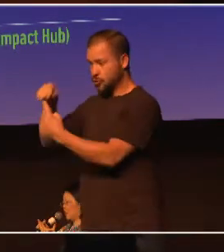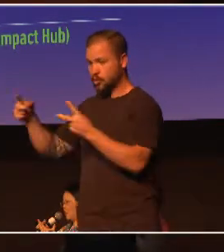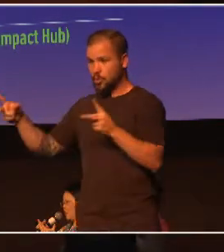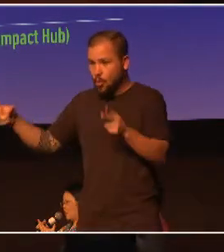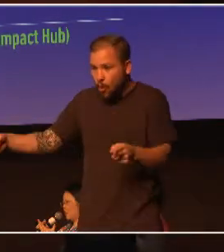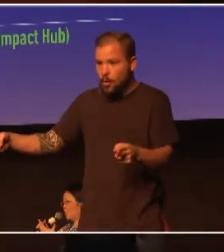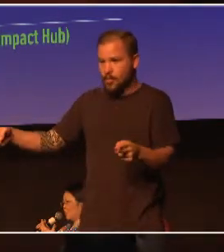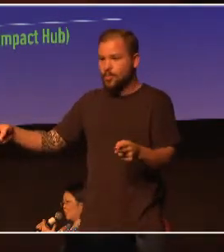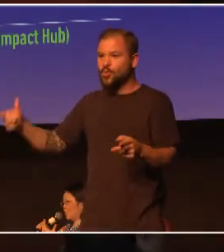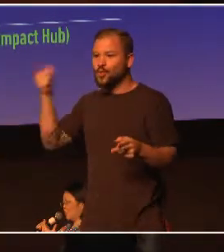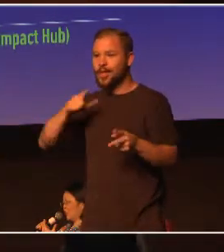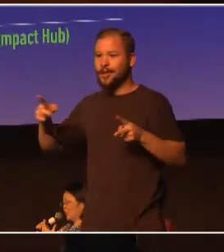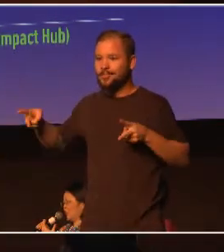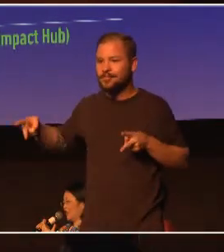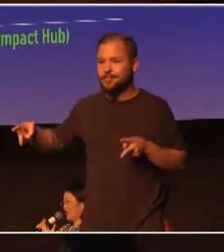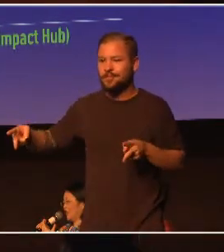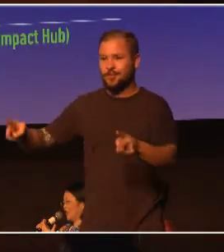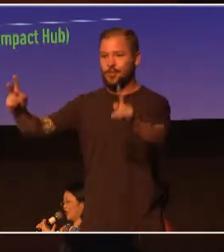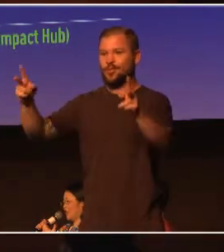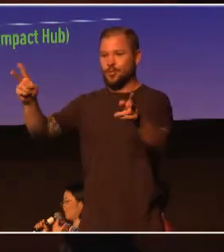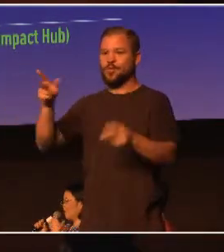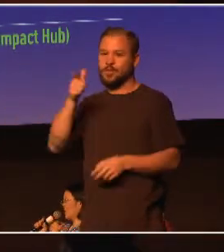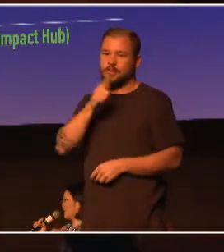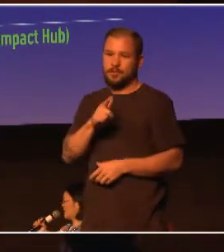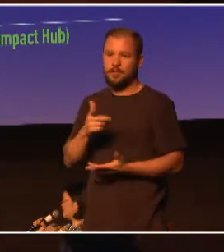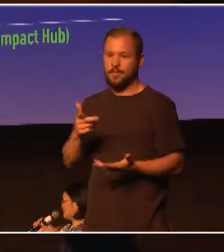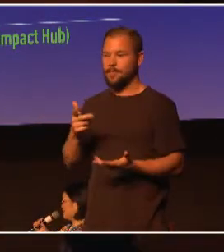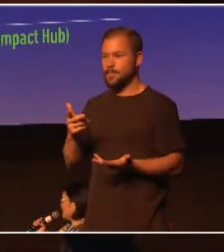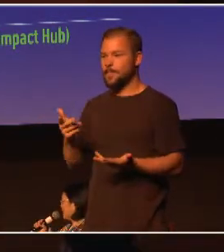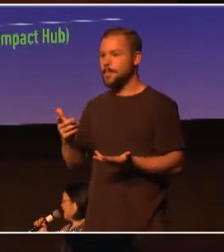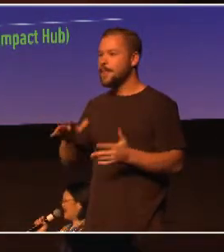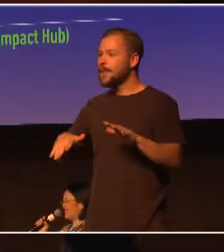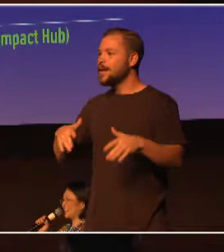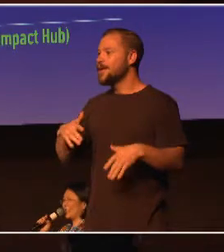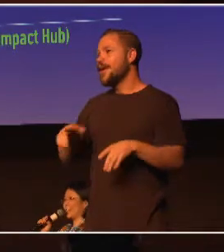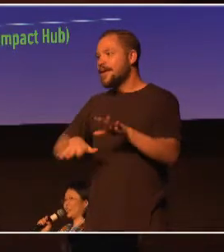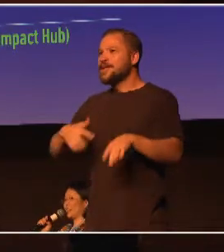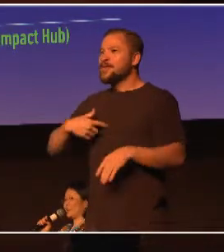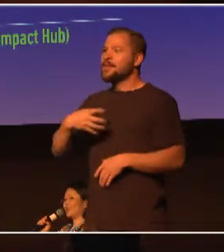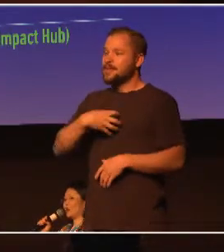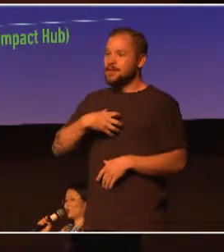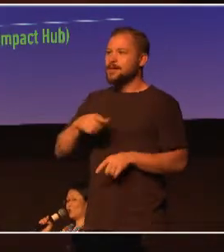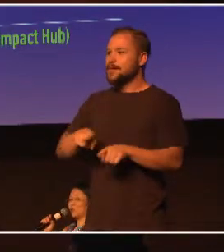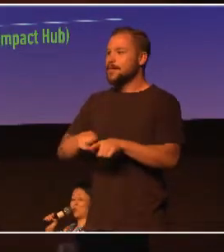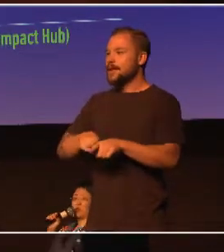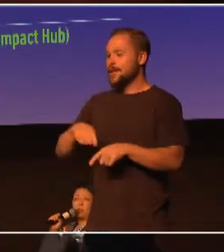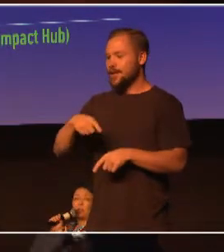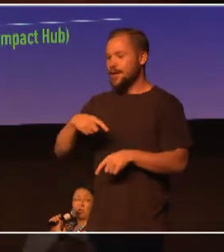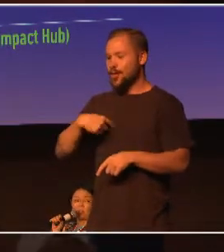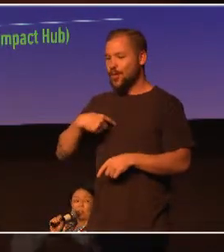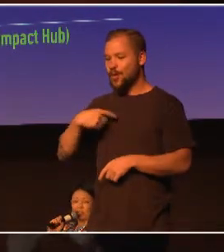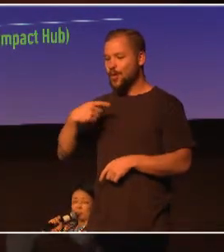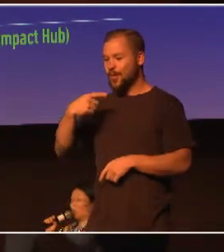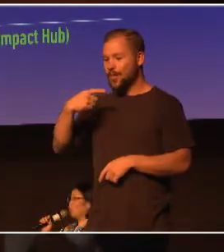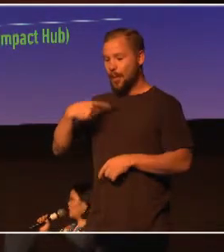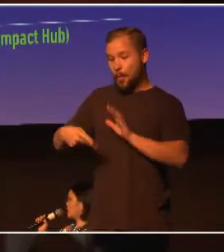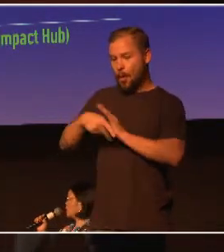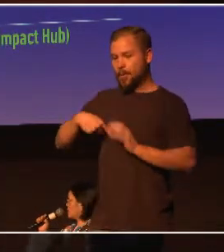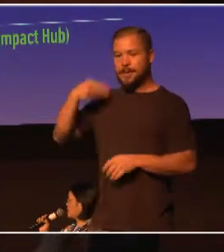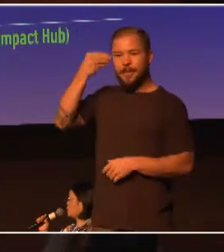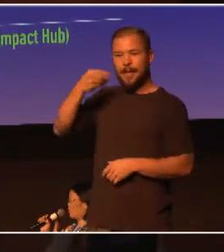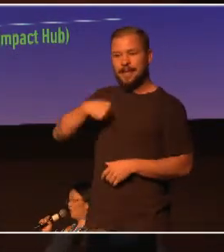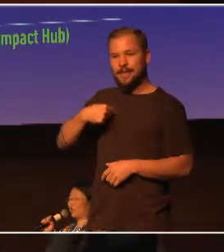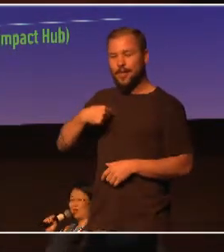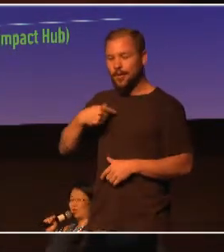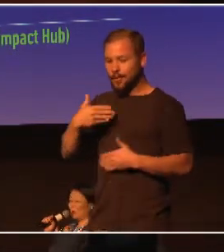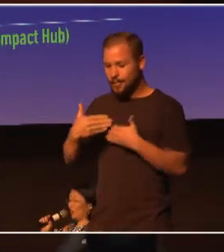eu estou sendo cobaia das minhas experiências, assim, que é testar, acho que, nosso nível de energia, né? Porque a comunidade